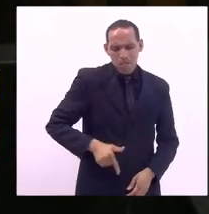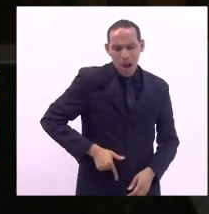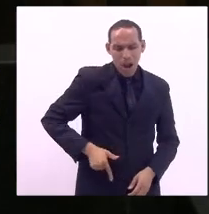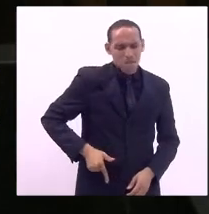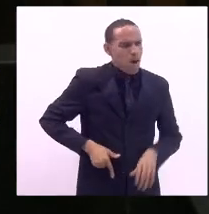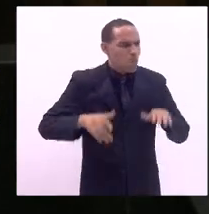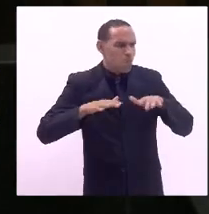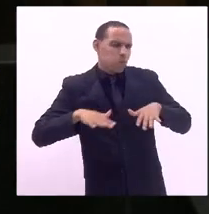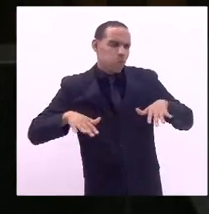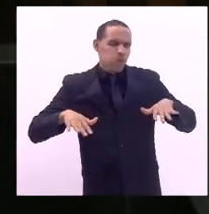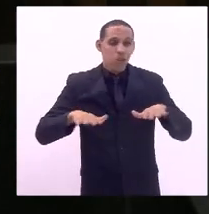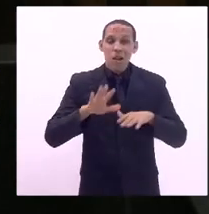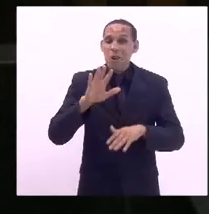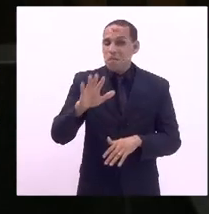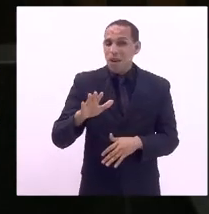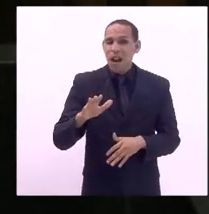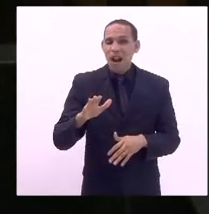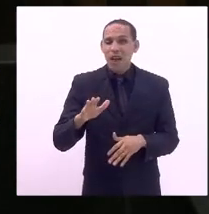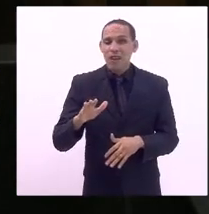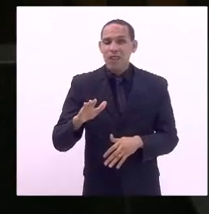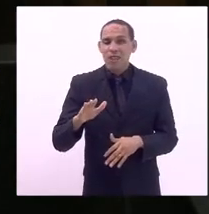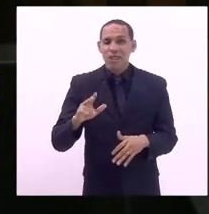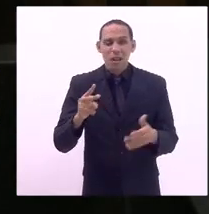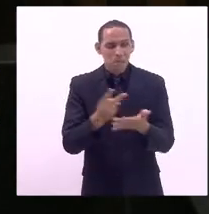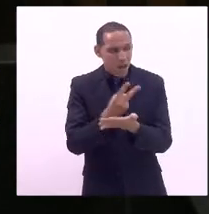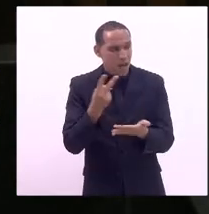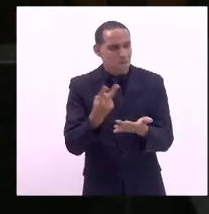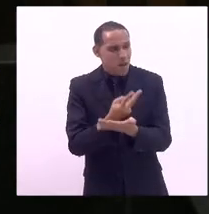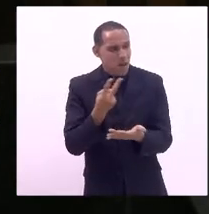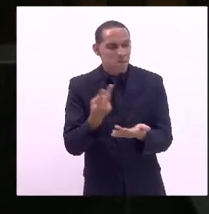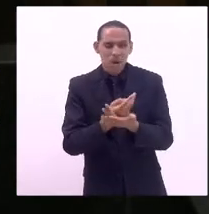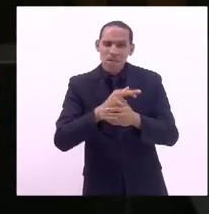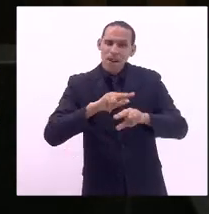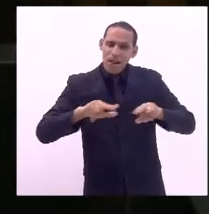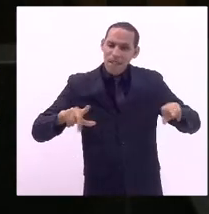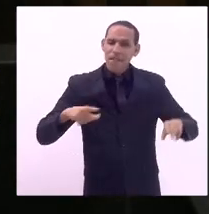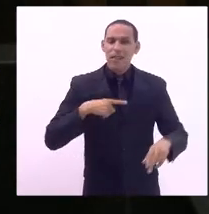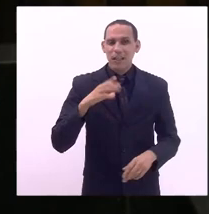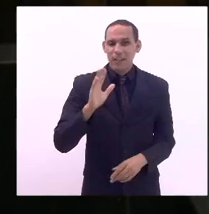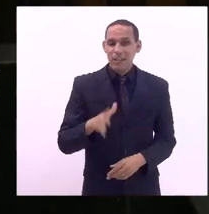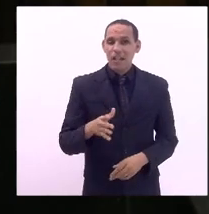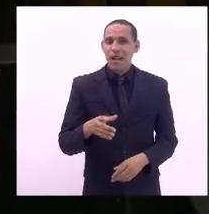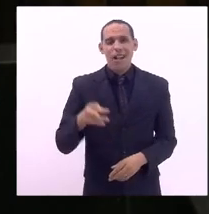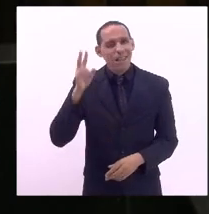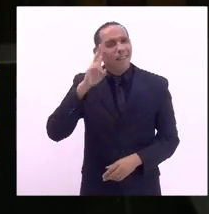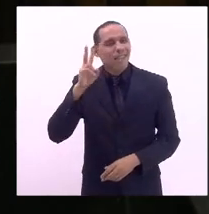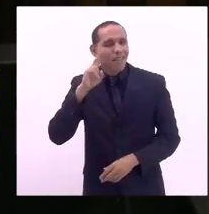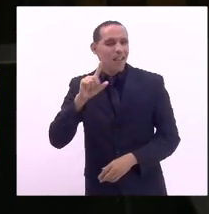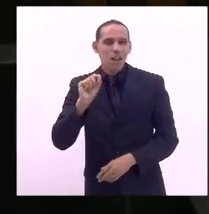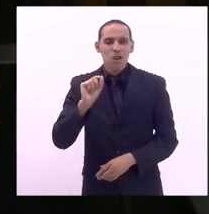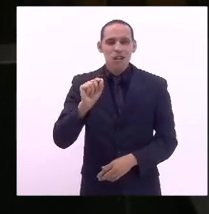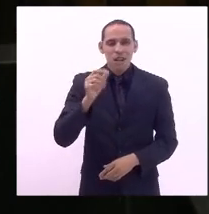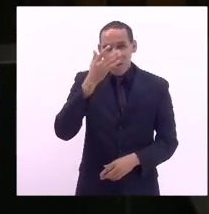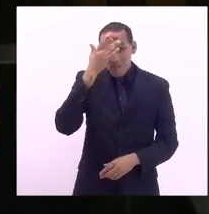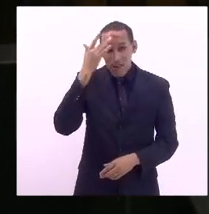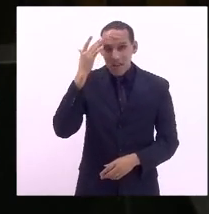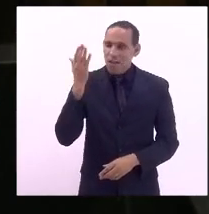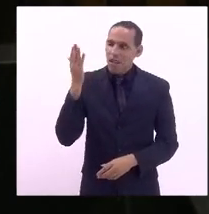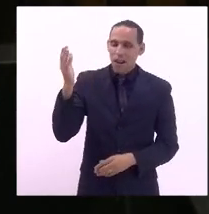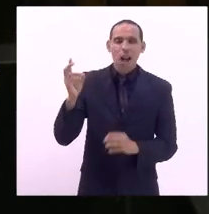tem deixado seus rastros. E aí a gente não pode deixar de falar do assassinato do